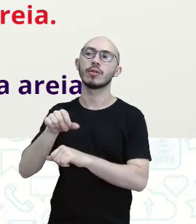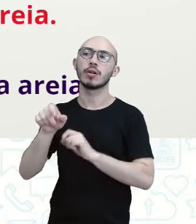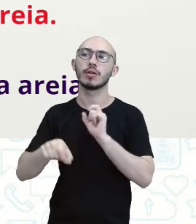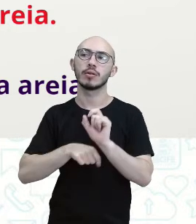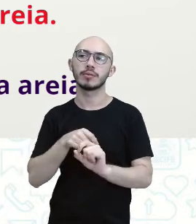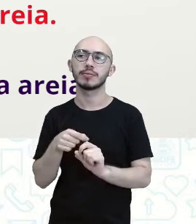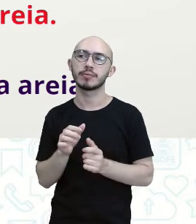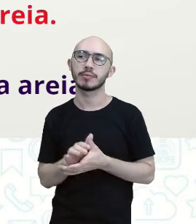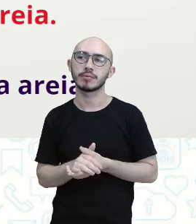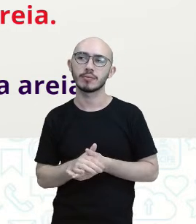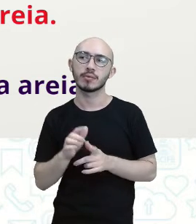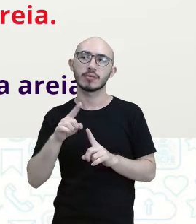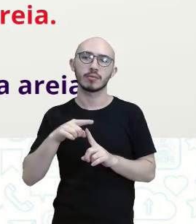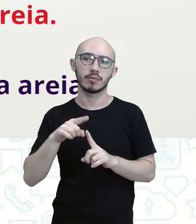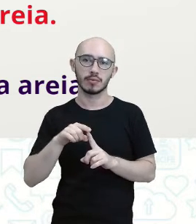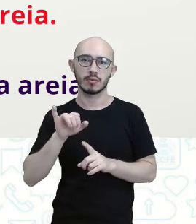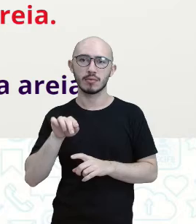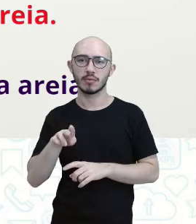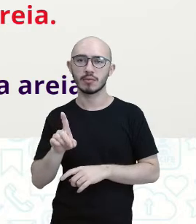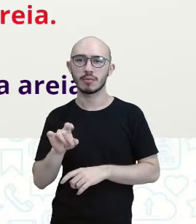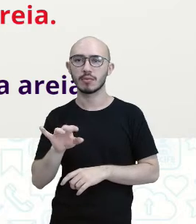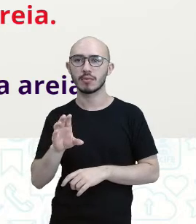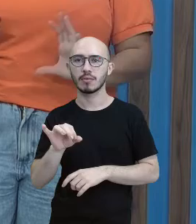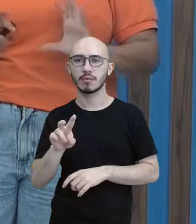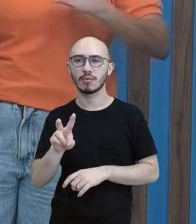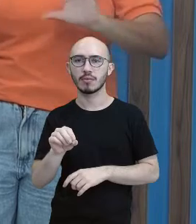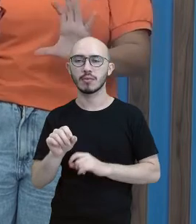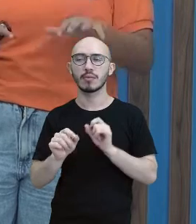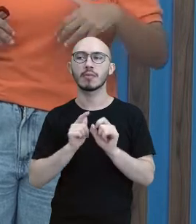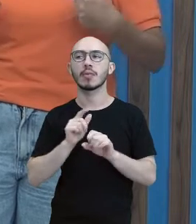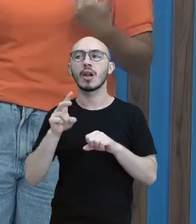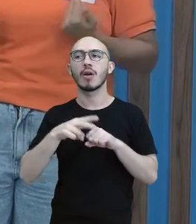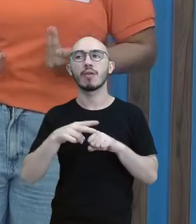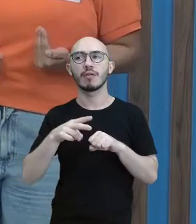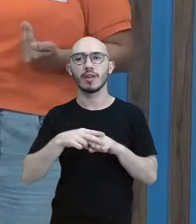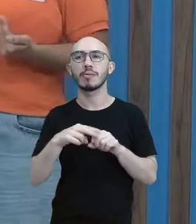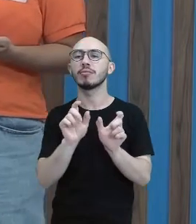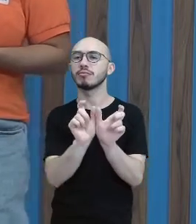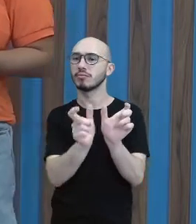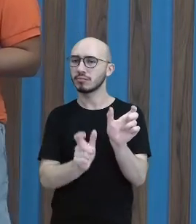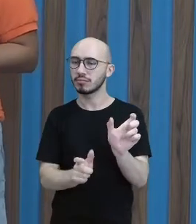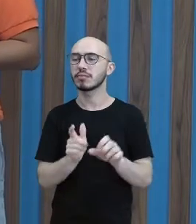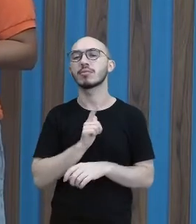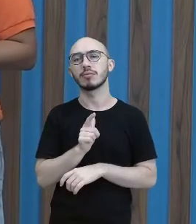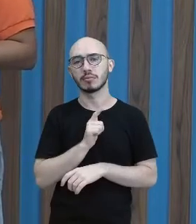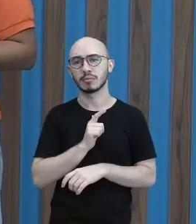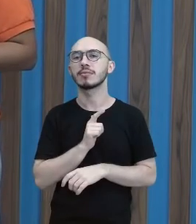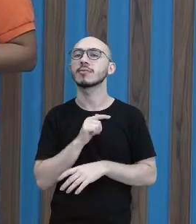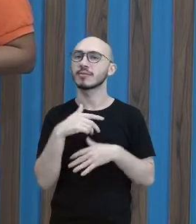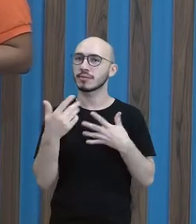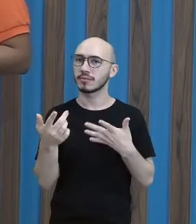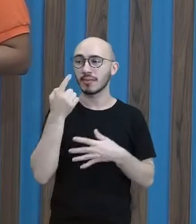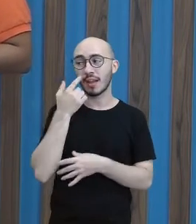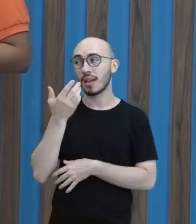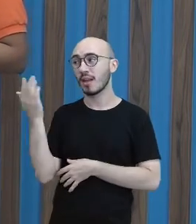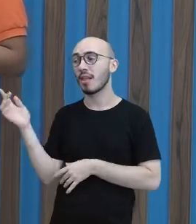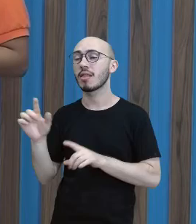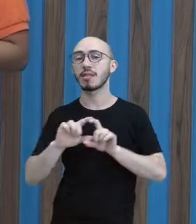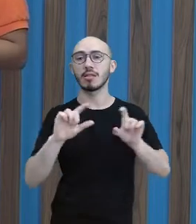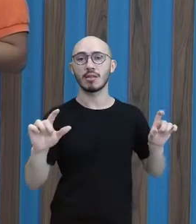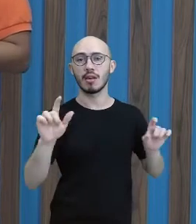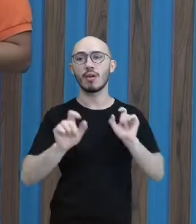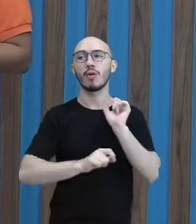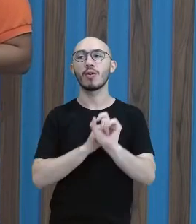quê? No modo indicativo, eu tenho um verbo agora conjugado. Então, aqui eu tenho uma